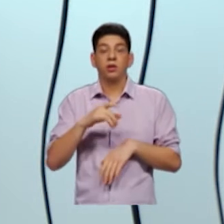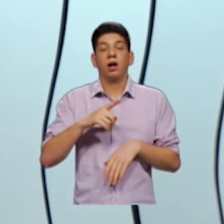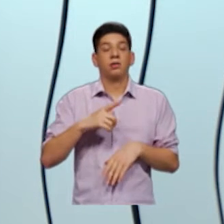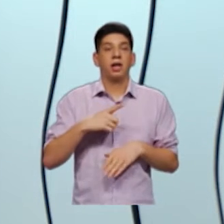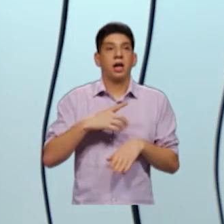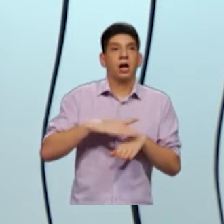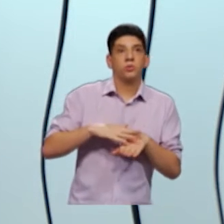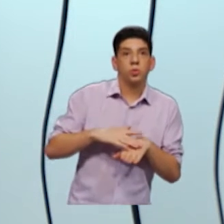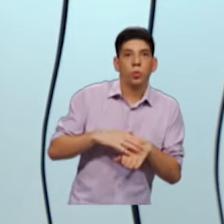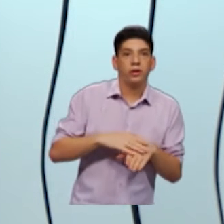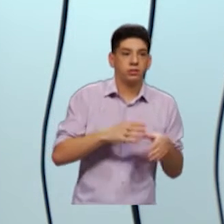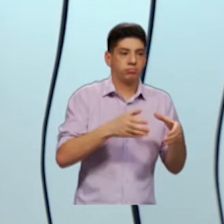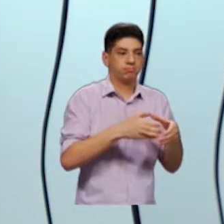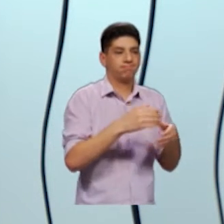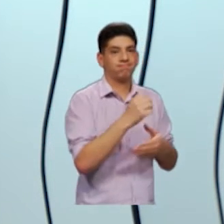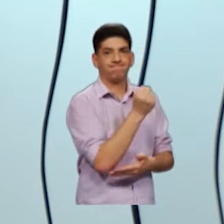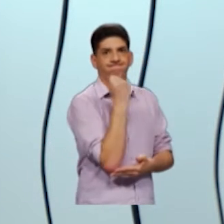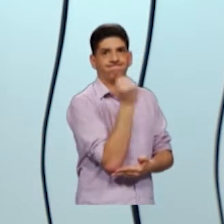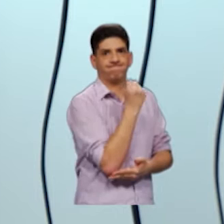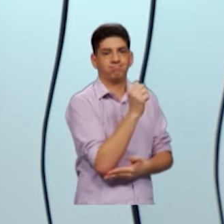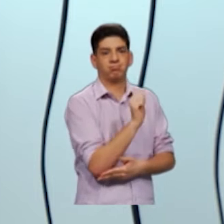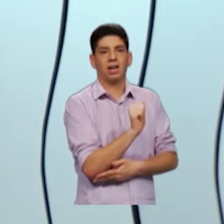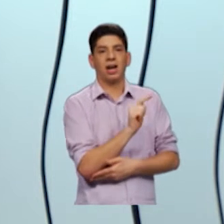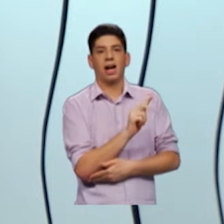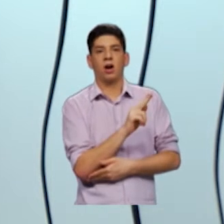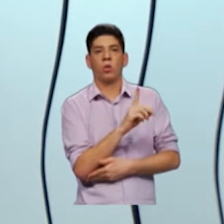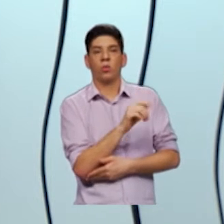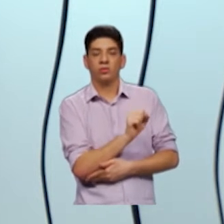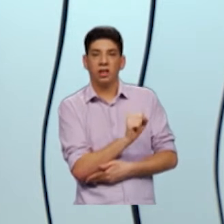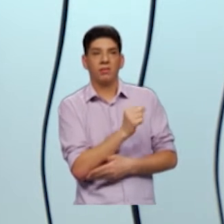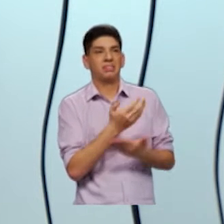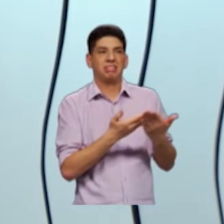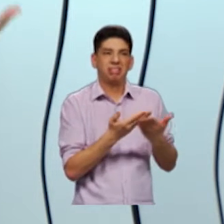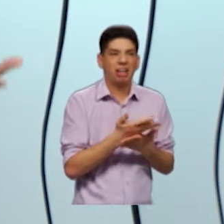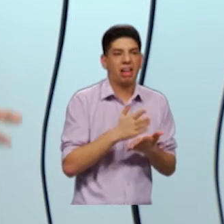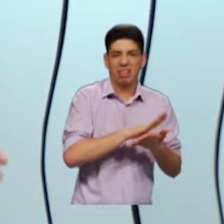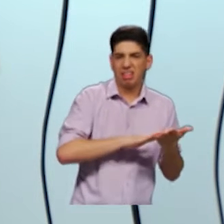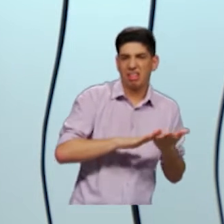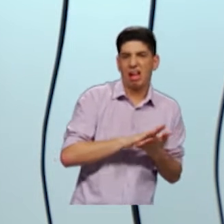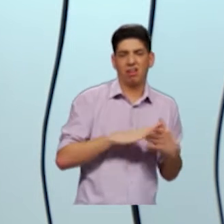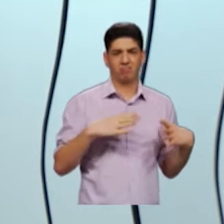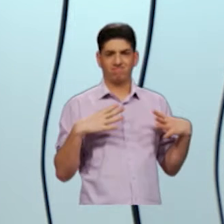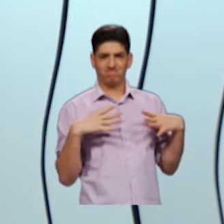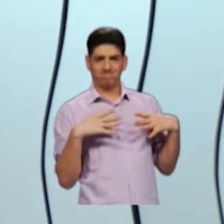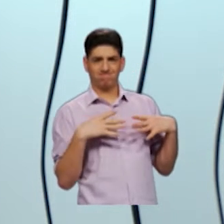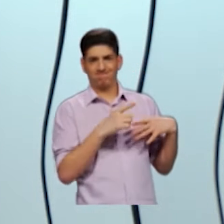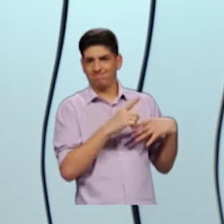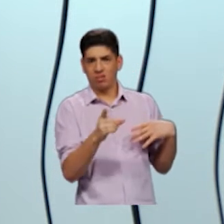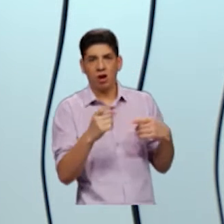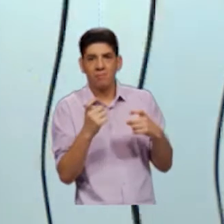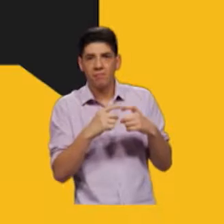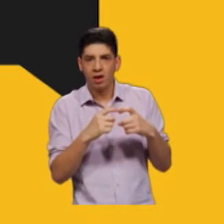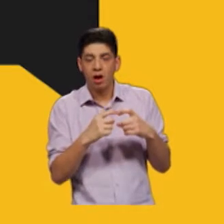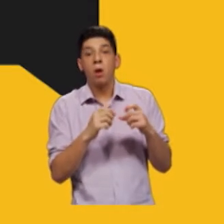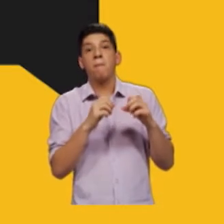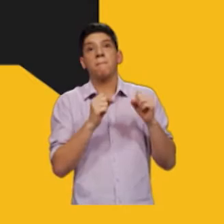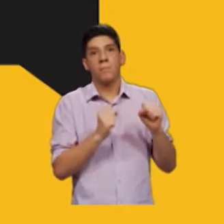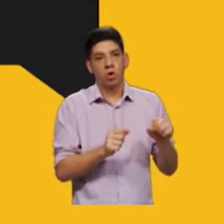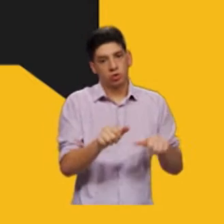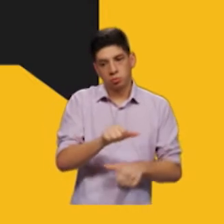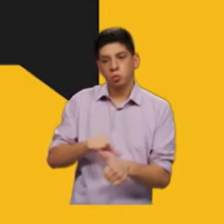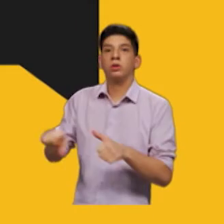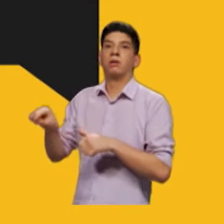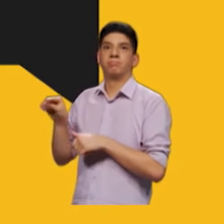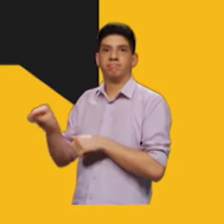estou com uma doença aguda, mas se você não cuidar, não tratar, não ir no médico, ela pode se tornar uma doença crônica e isso